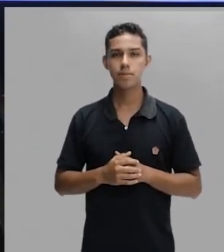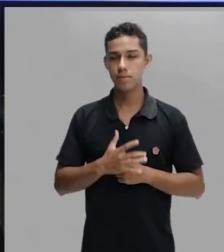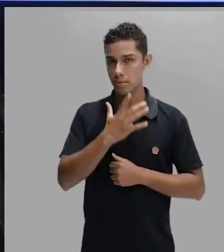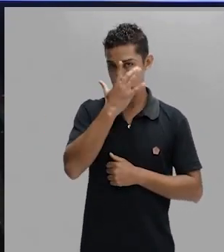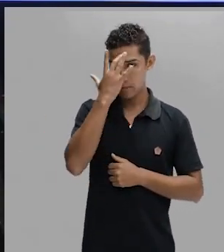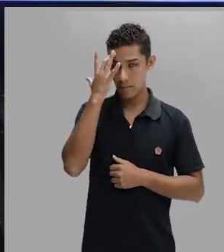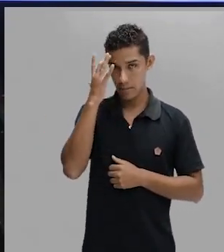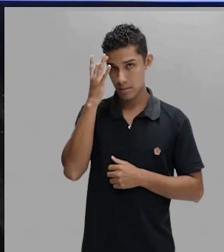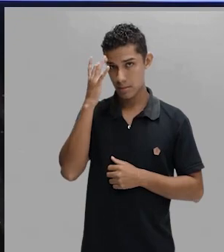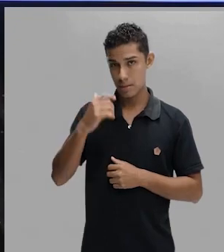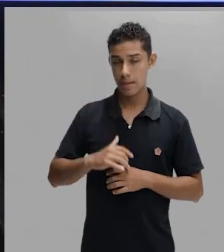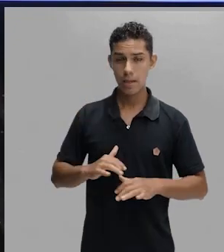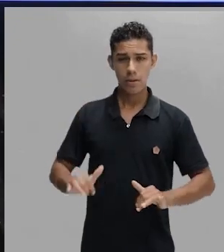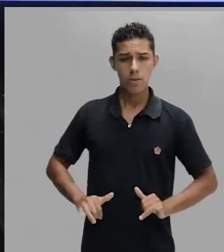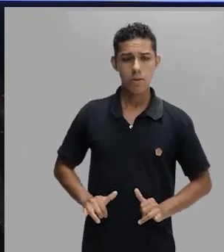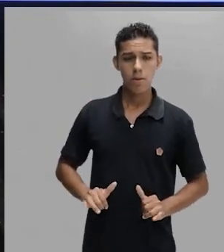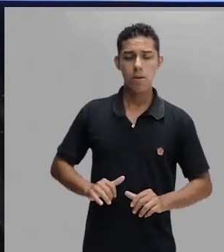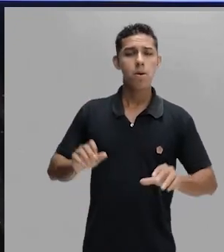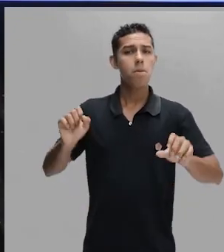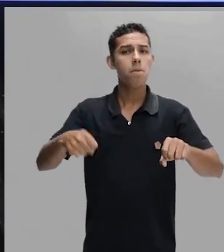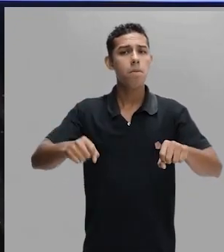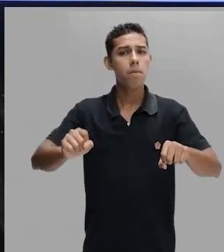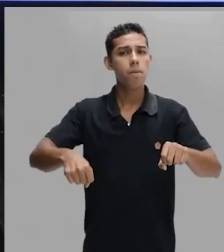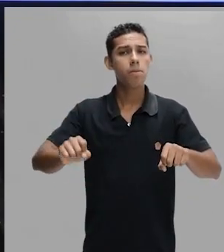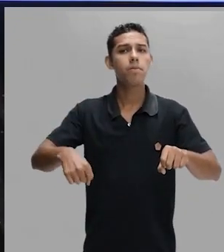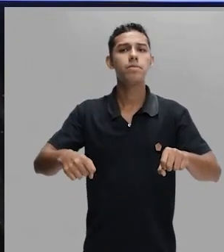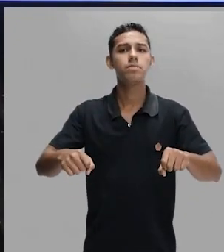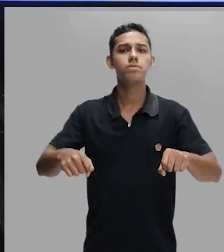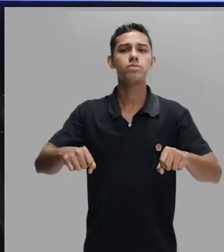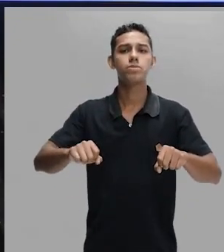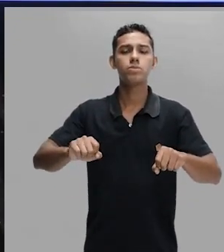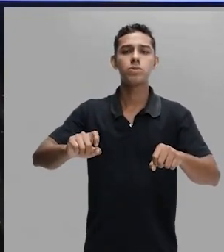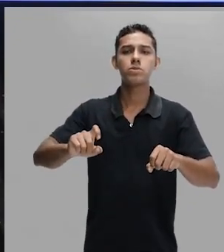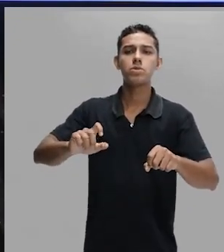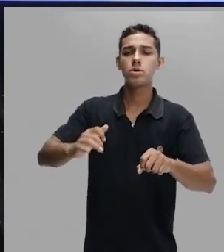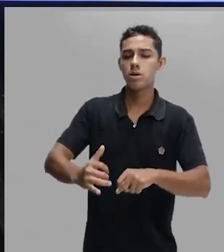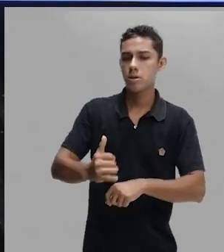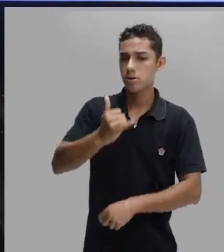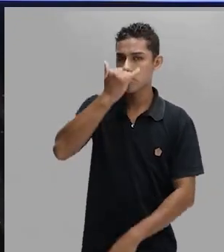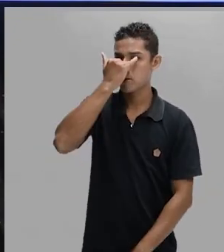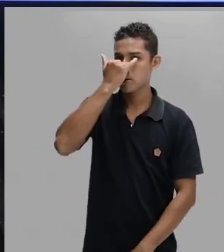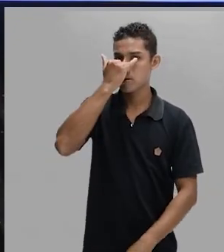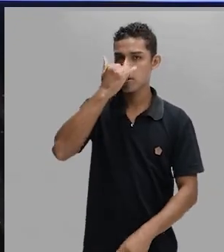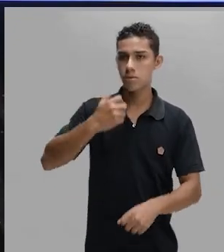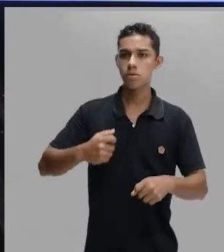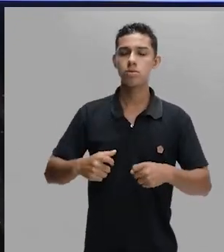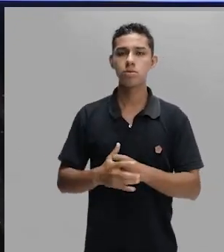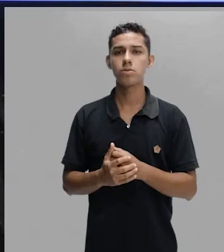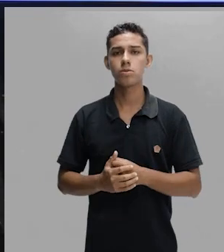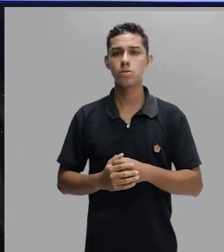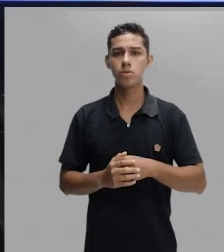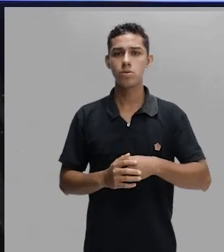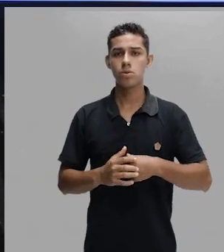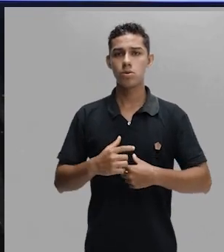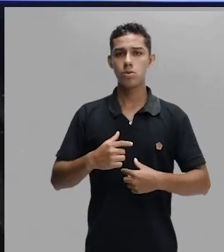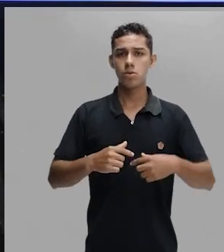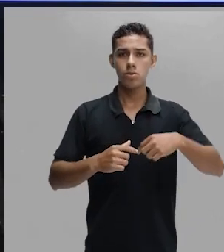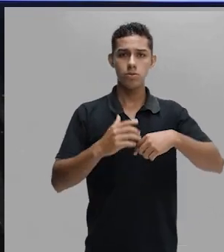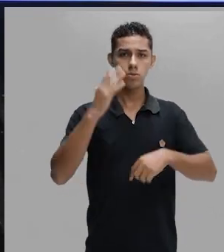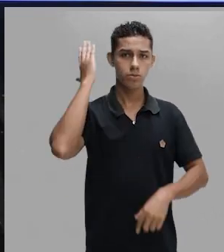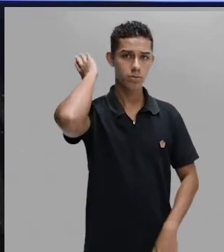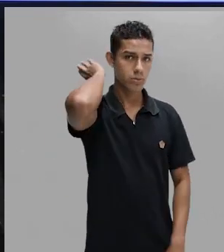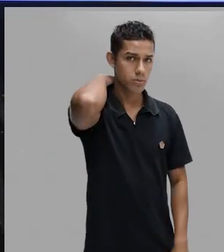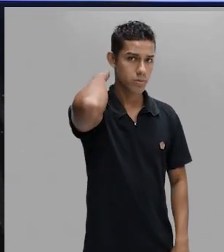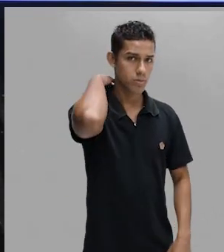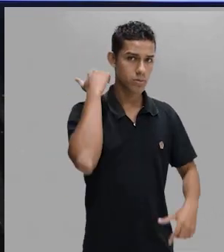pessoa que ela sofreu um acidente de moto. Ela sofreu uma lesão aqui a nível de coluna vertebral na região